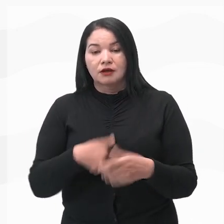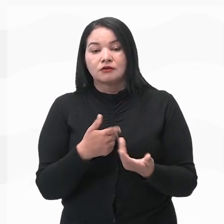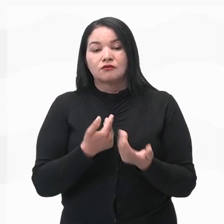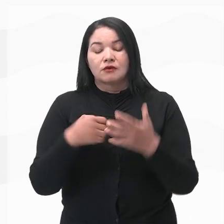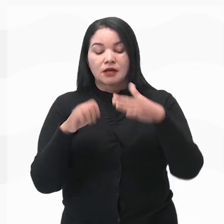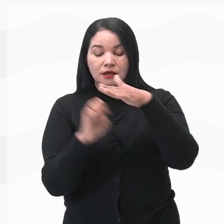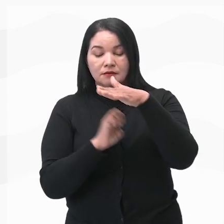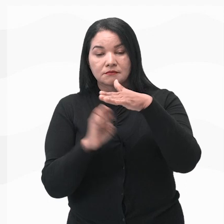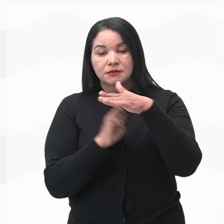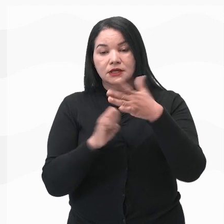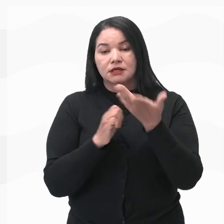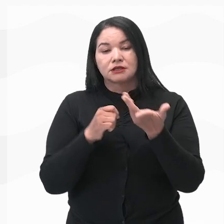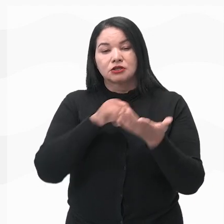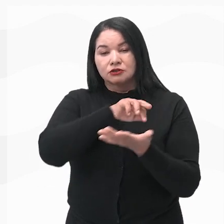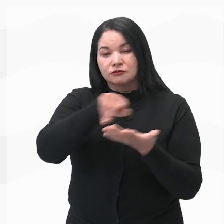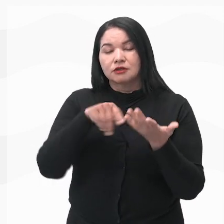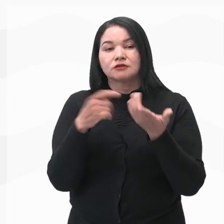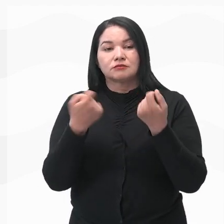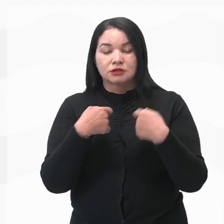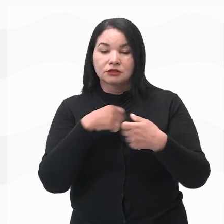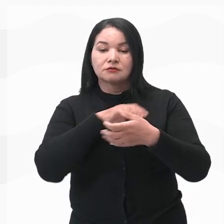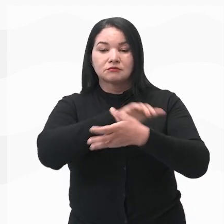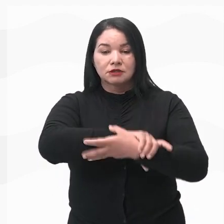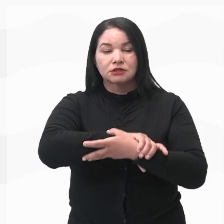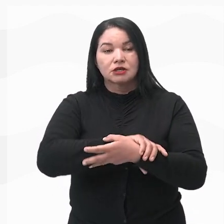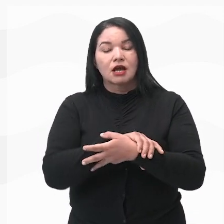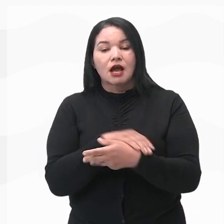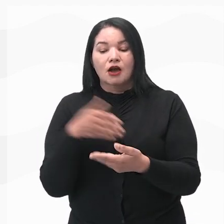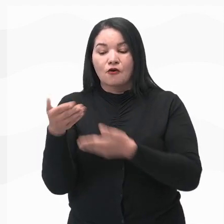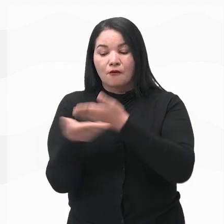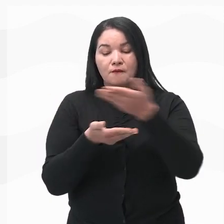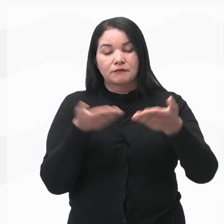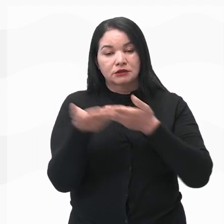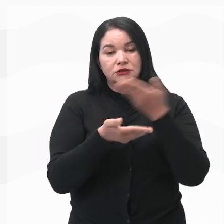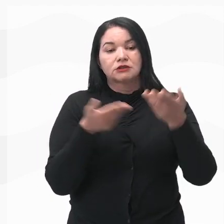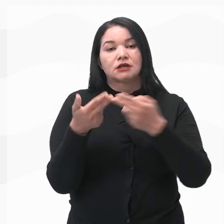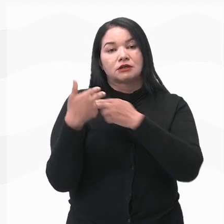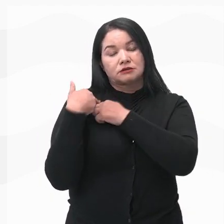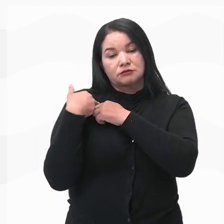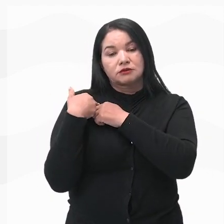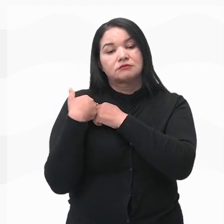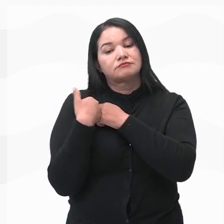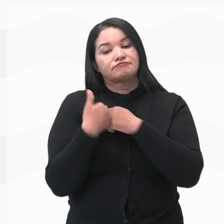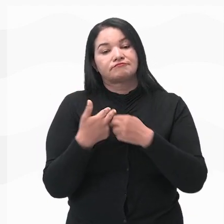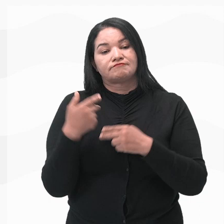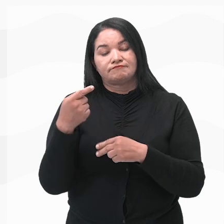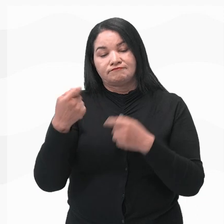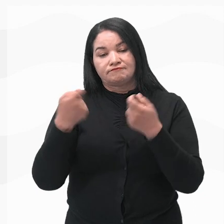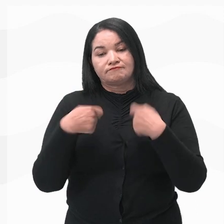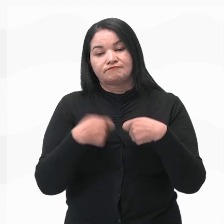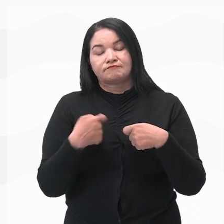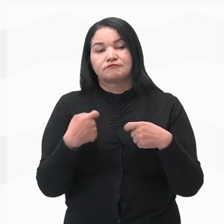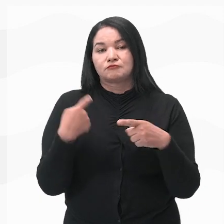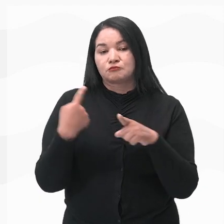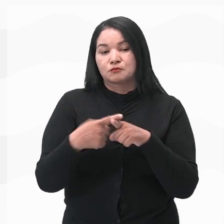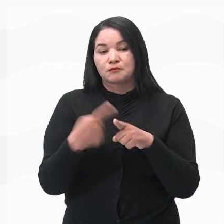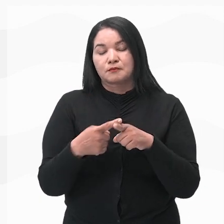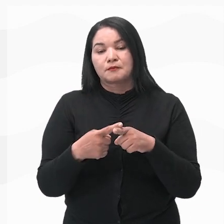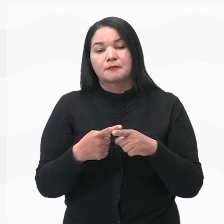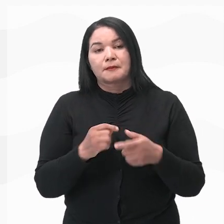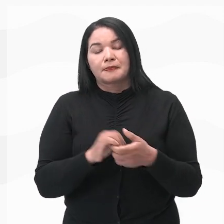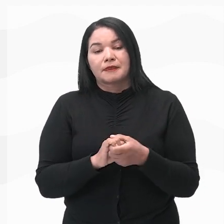consumidores devem compartilhar essa responsabilidade, né? É como tratamos,